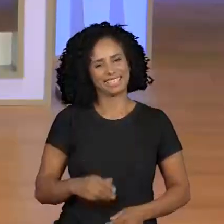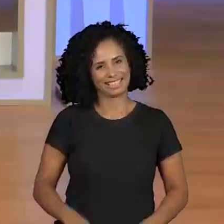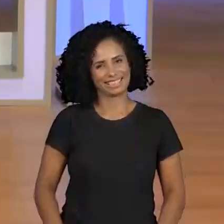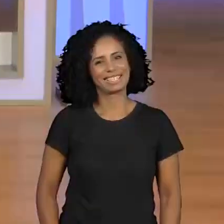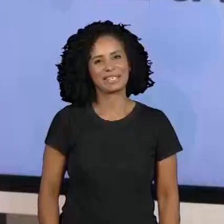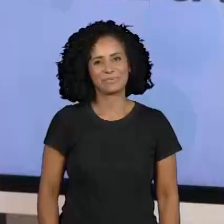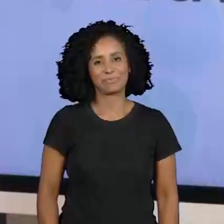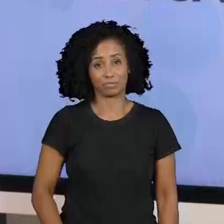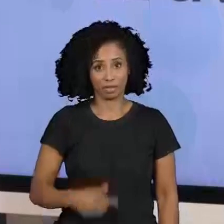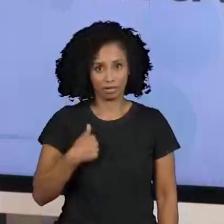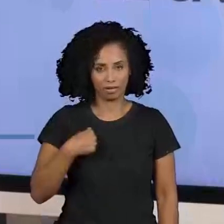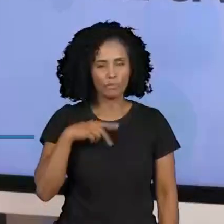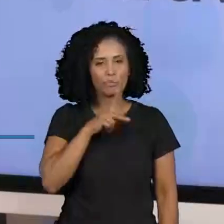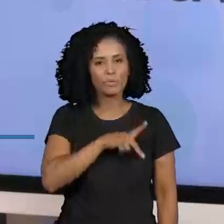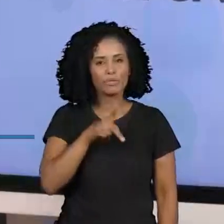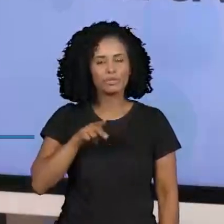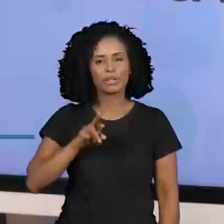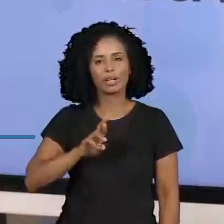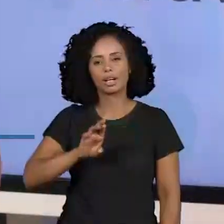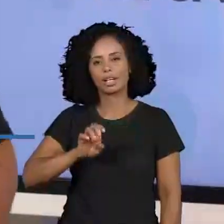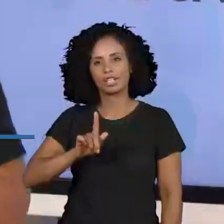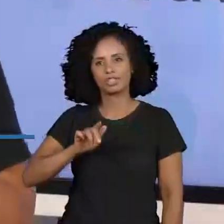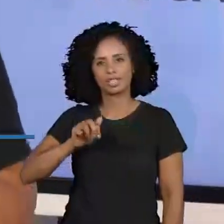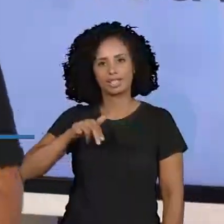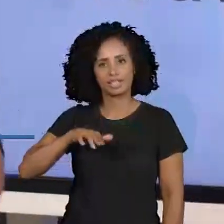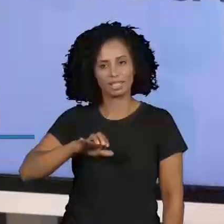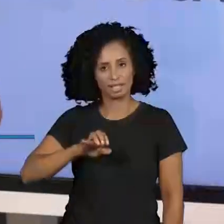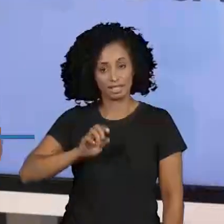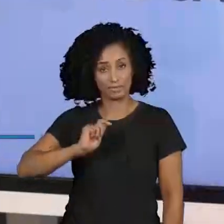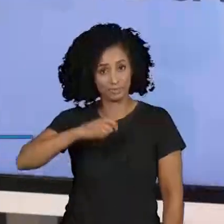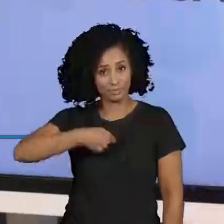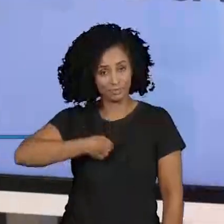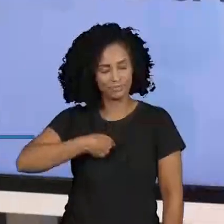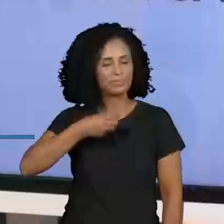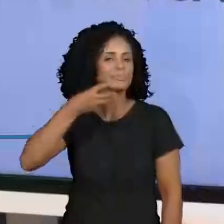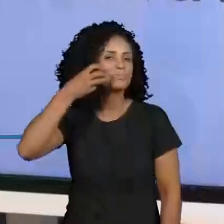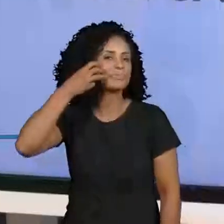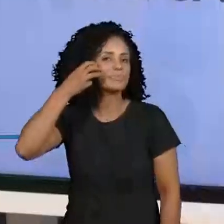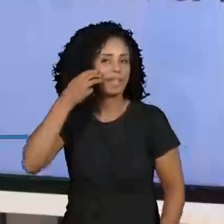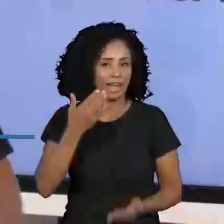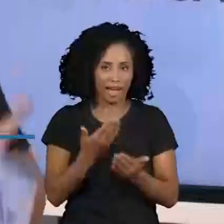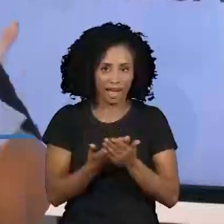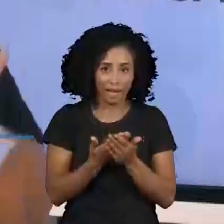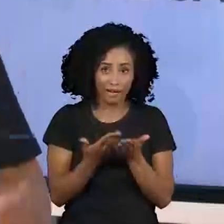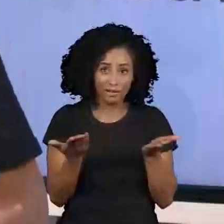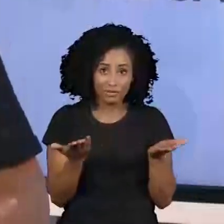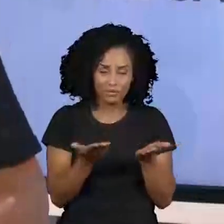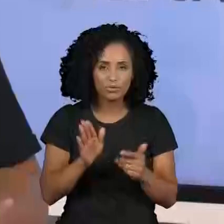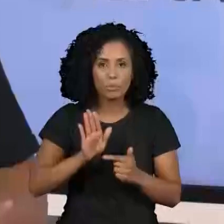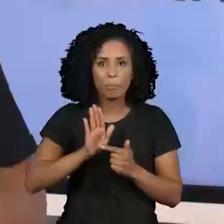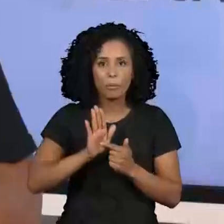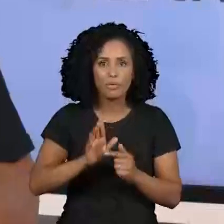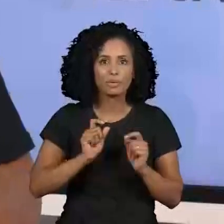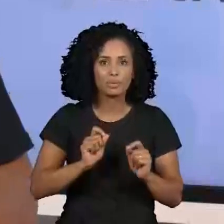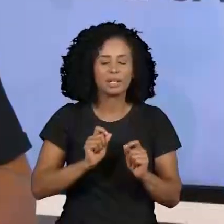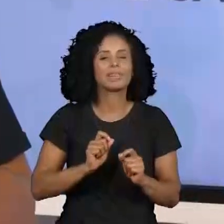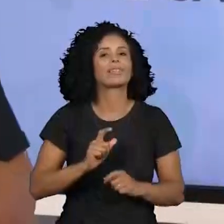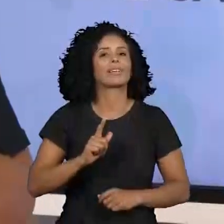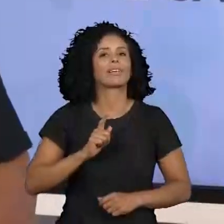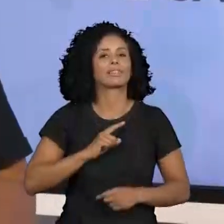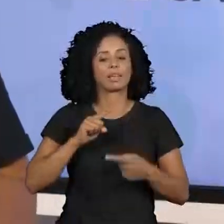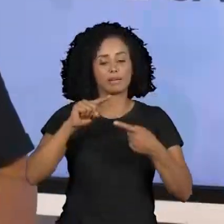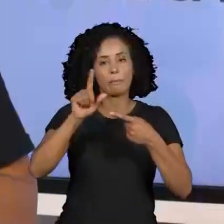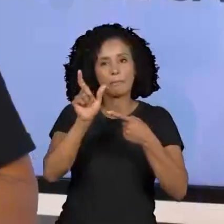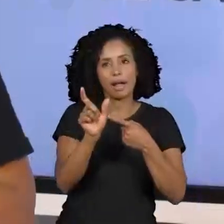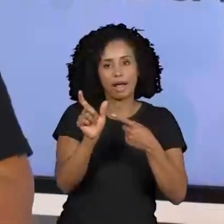portuguesa eu só professora Regiane Oliveira e a aula de hoje traz uma combinação de